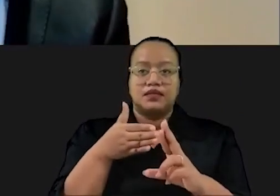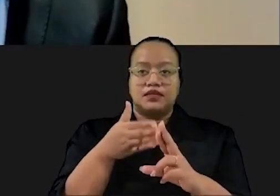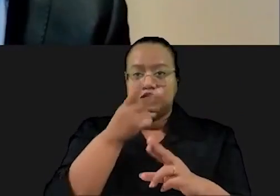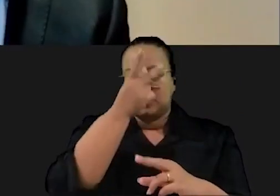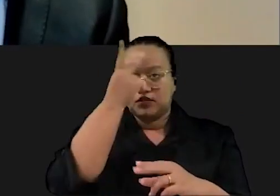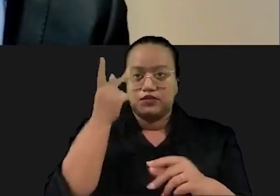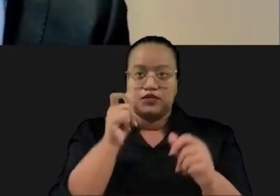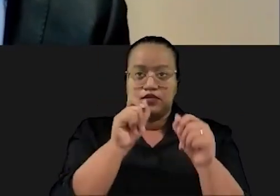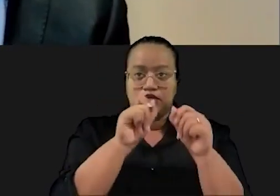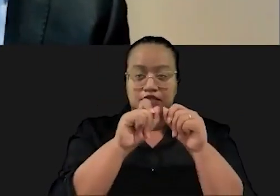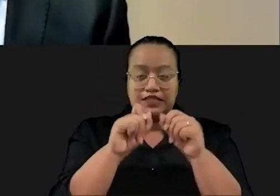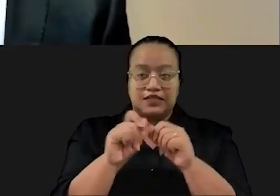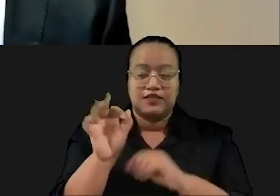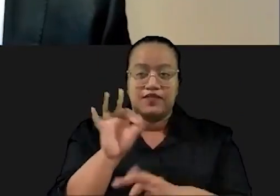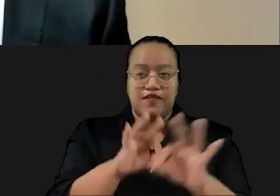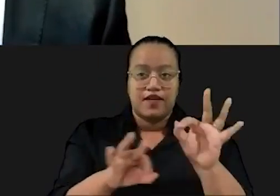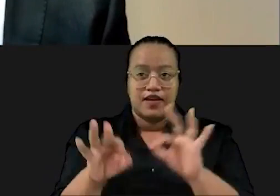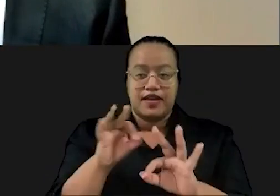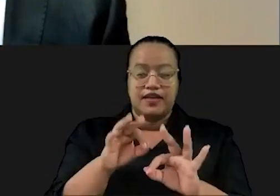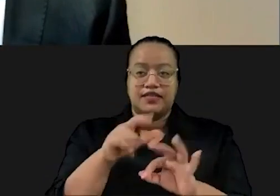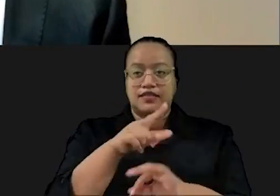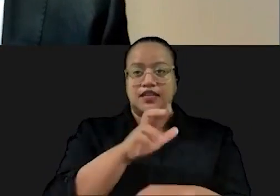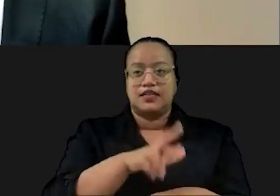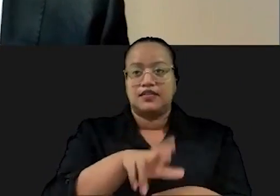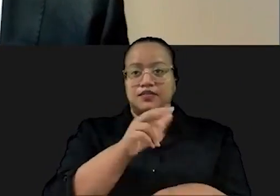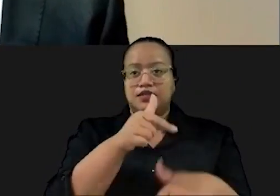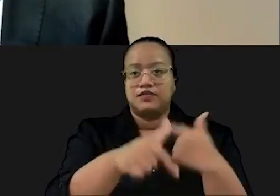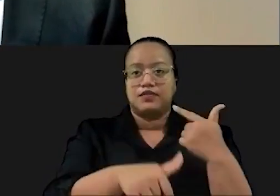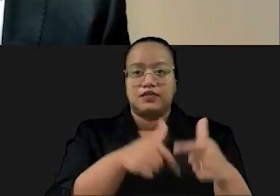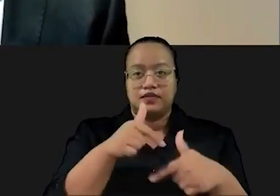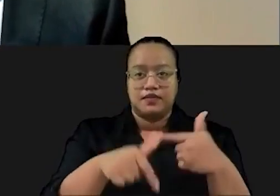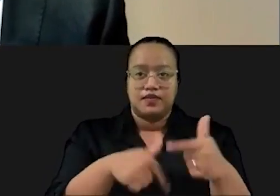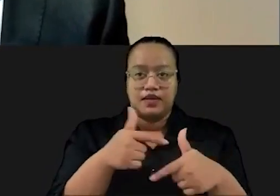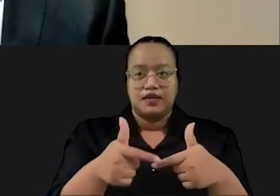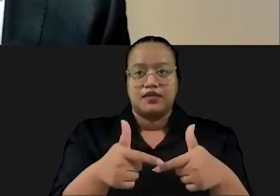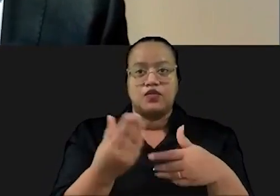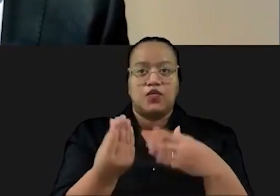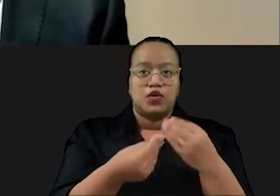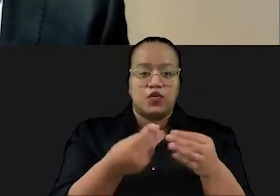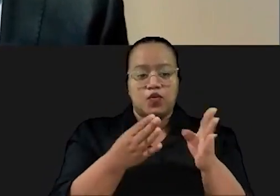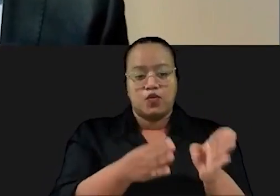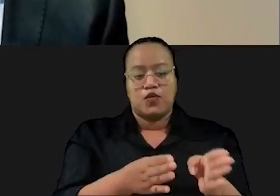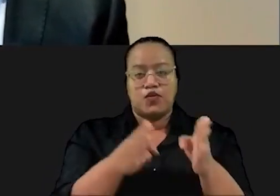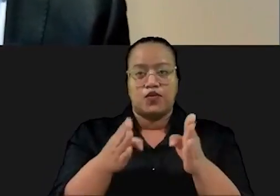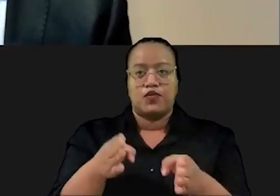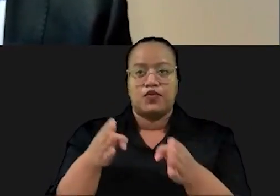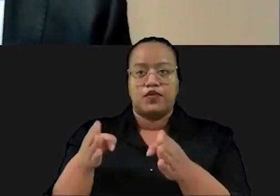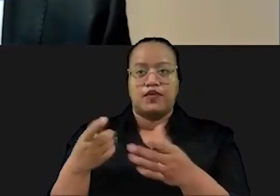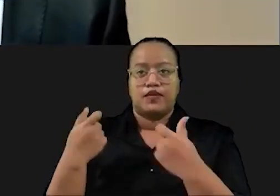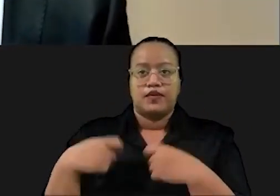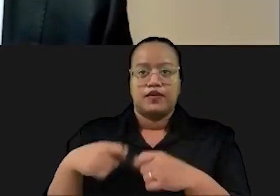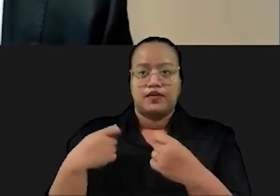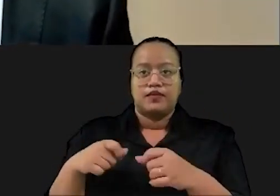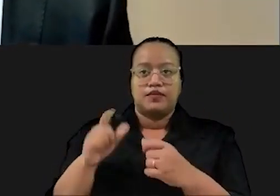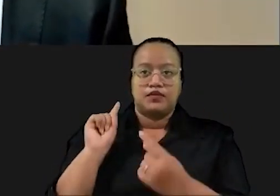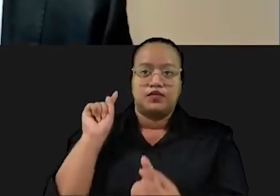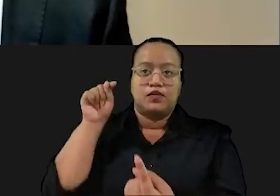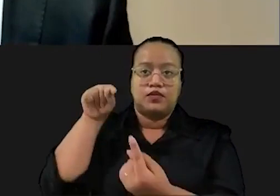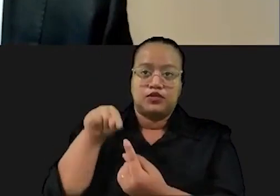das tarefas que as pessoas desempenham e da sequência de tarefas que você precisa cumprir para atingir um objetivo, né?